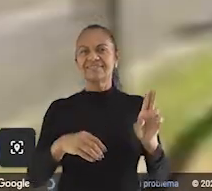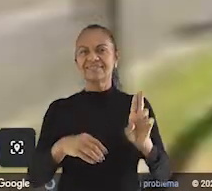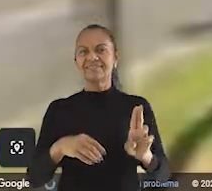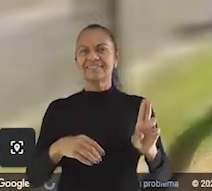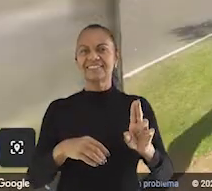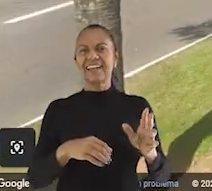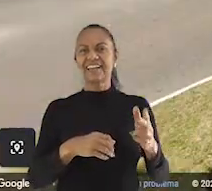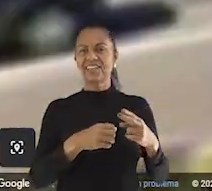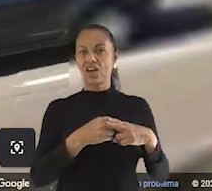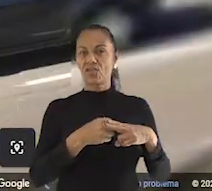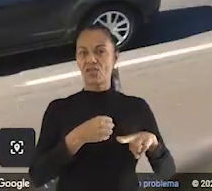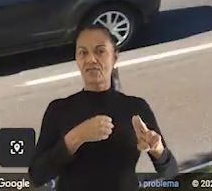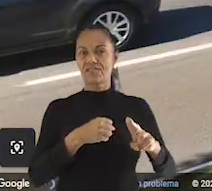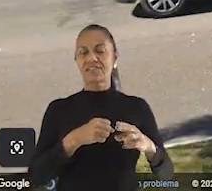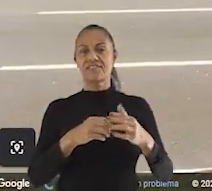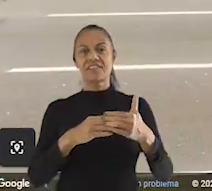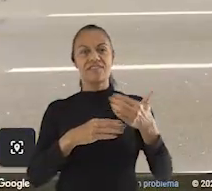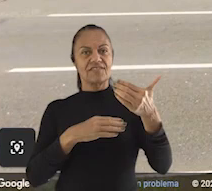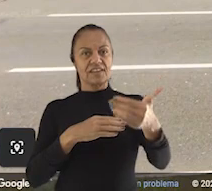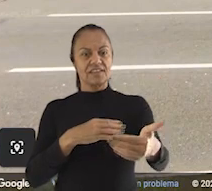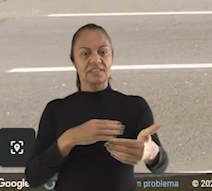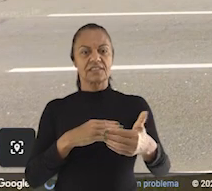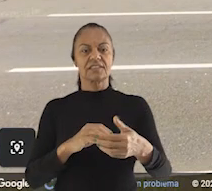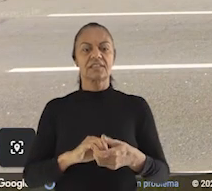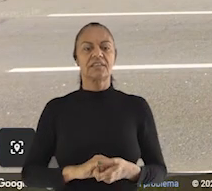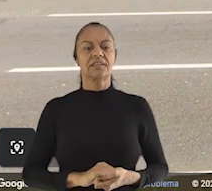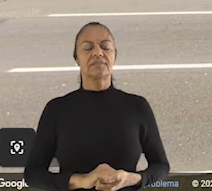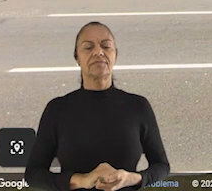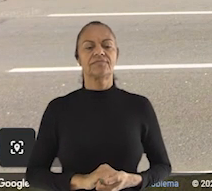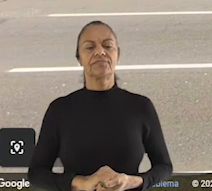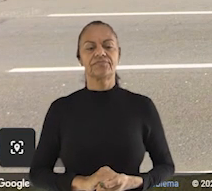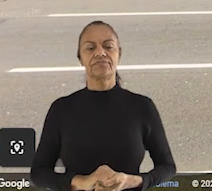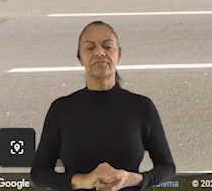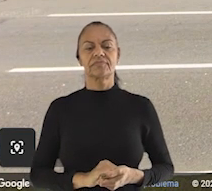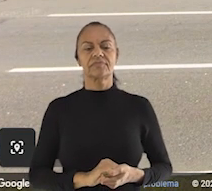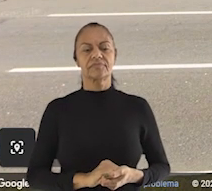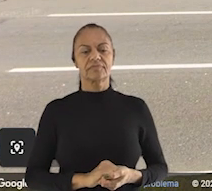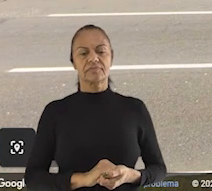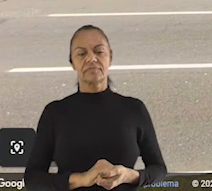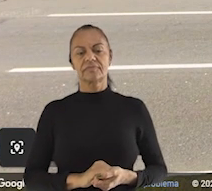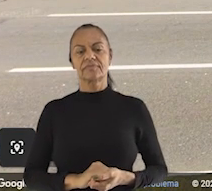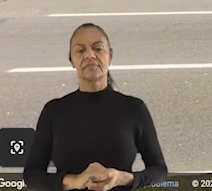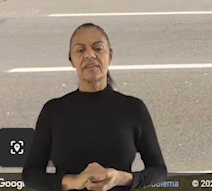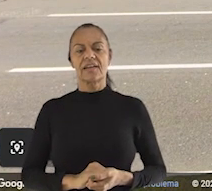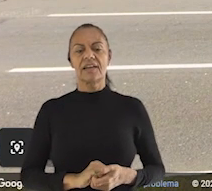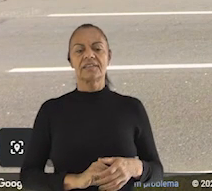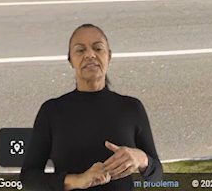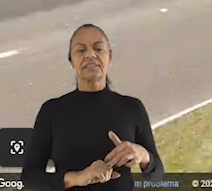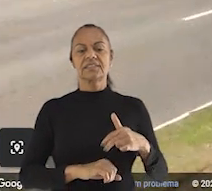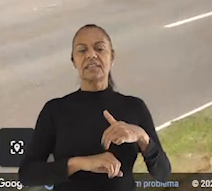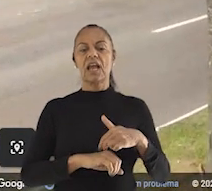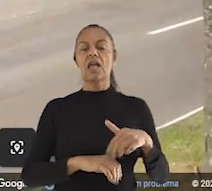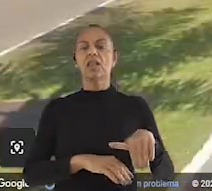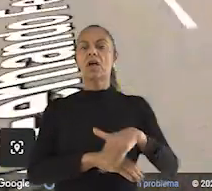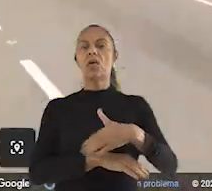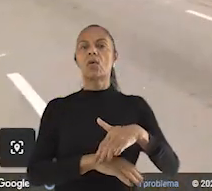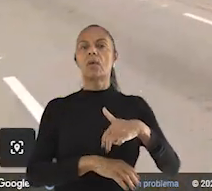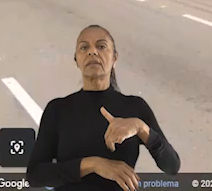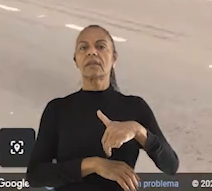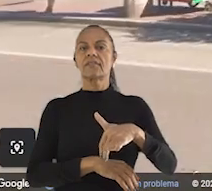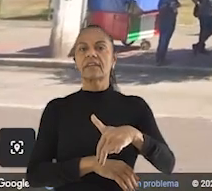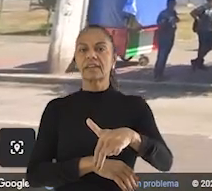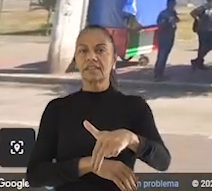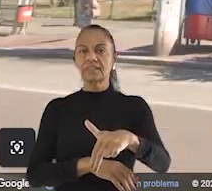Federal. Do outro lado da rua, se você atravessar essa ruazinha aqui, você chega ao Parque Pedra da